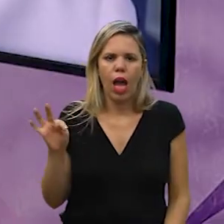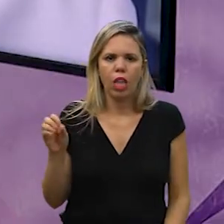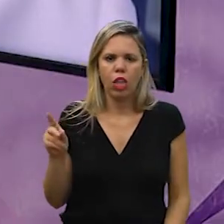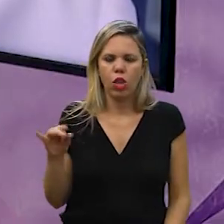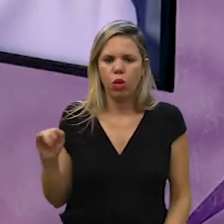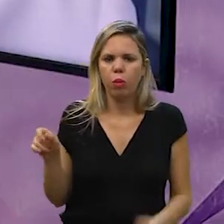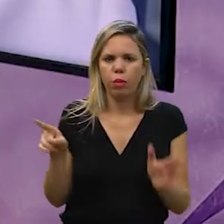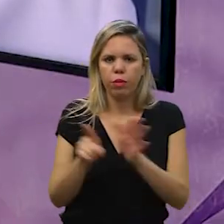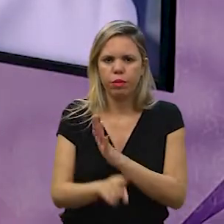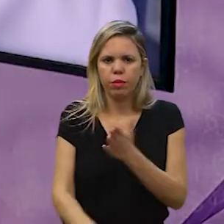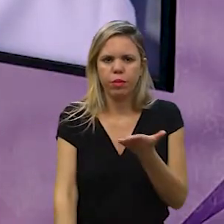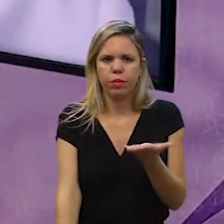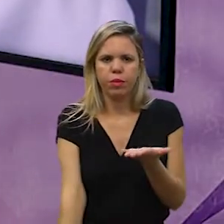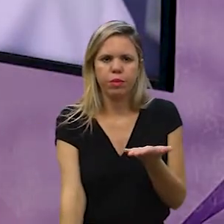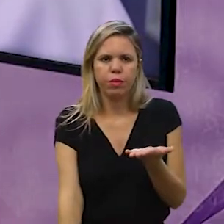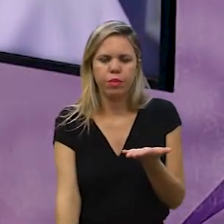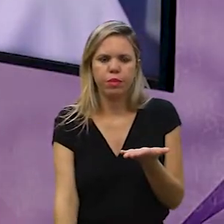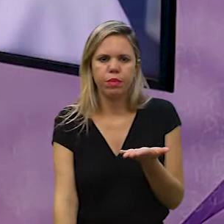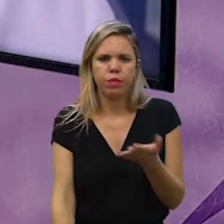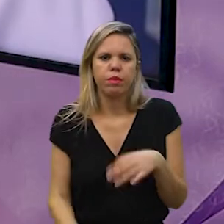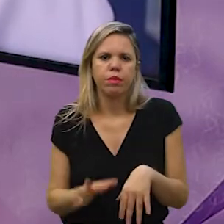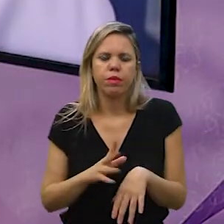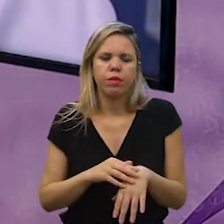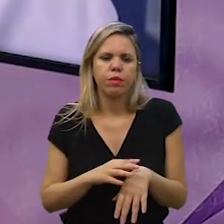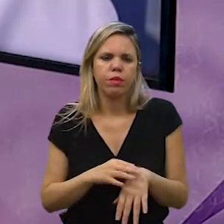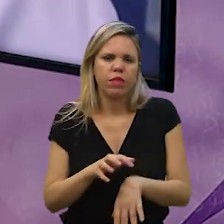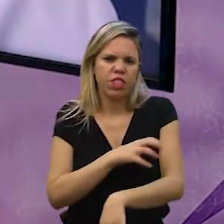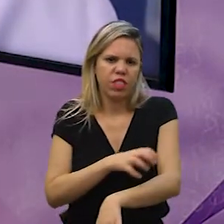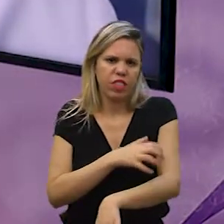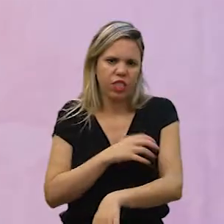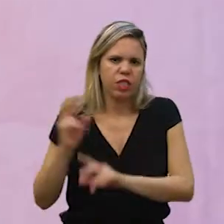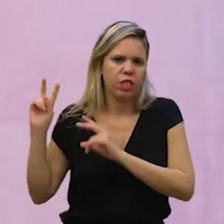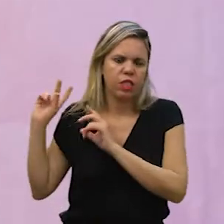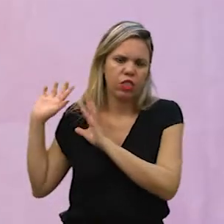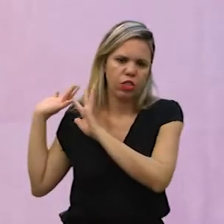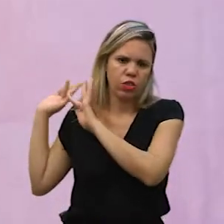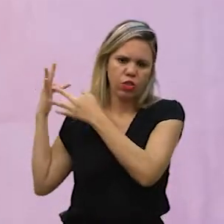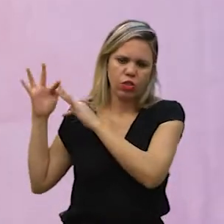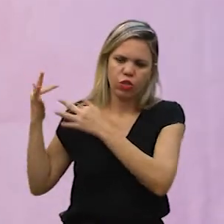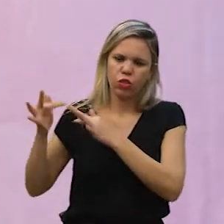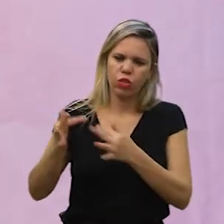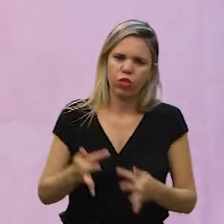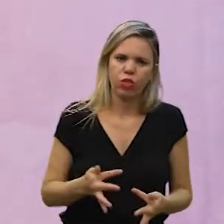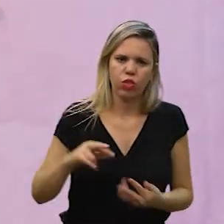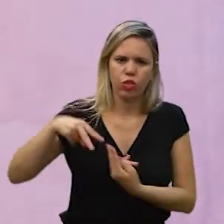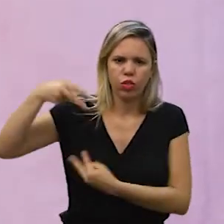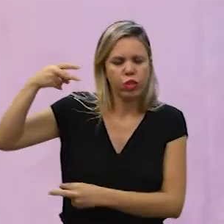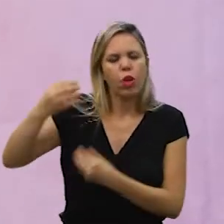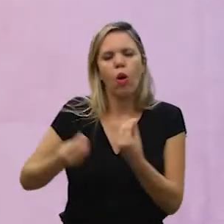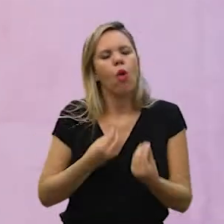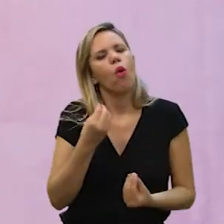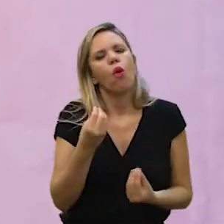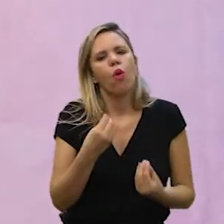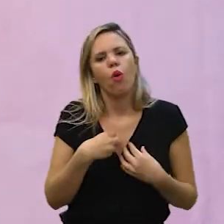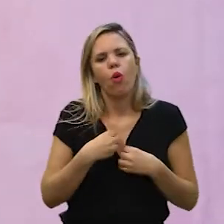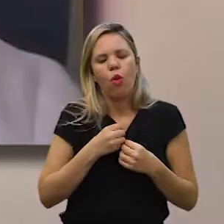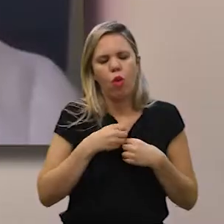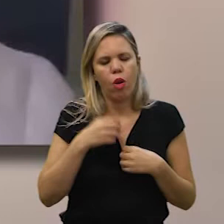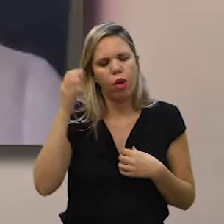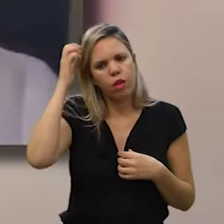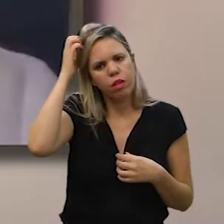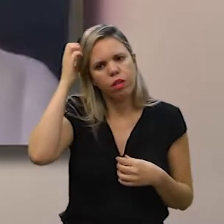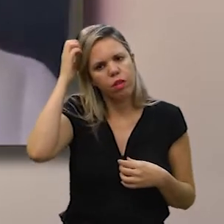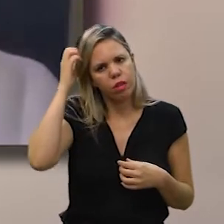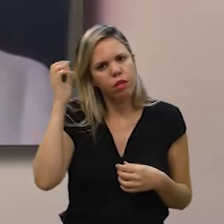tinha separado uma pergunta aqui. A dermatite pode ser hereditária? É genético, é hereditário? Como que é?